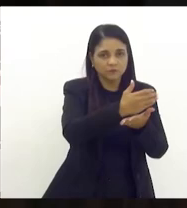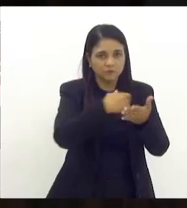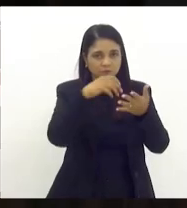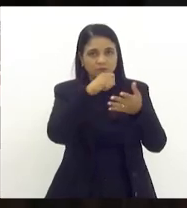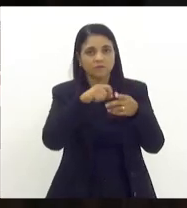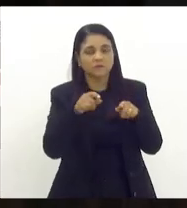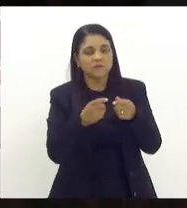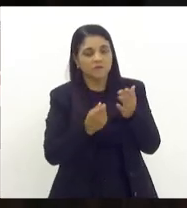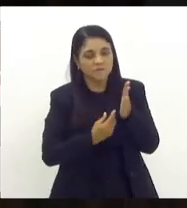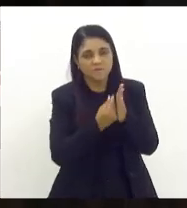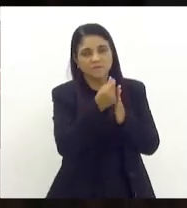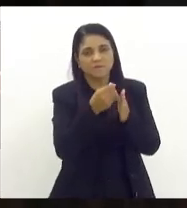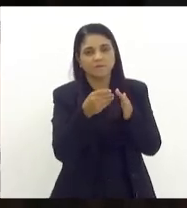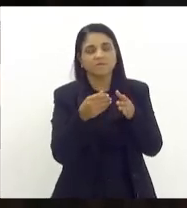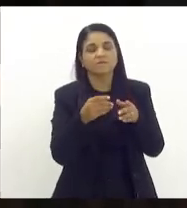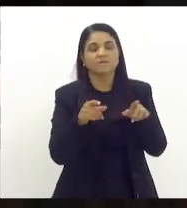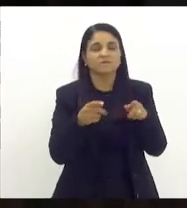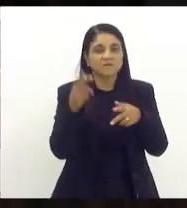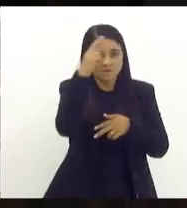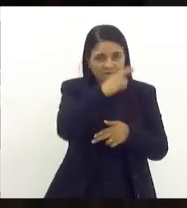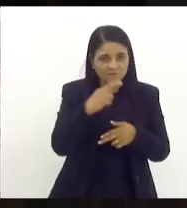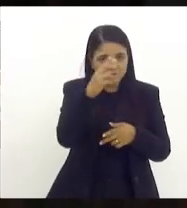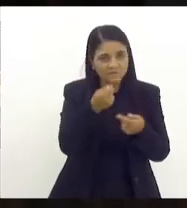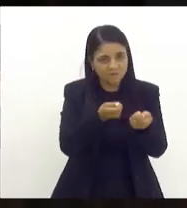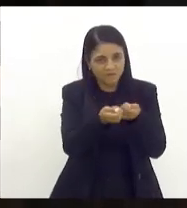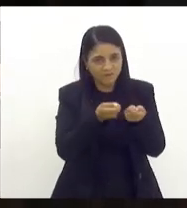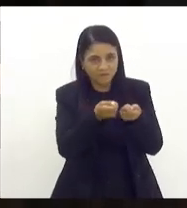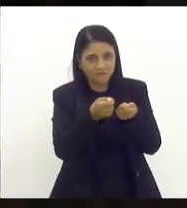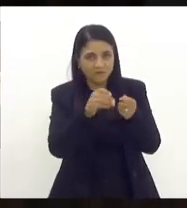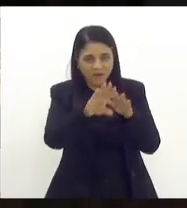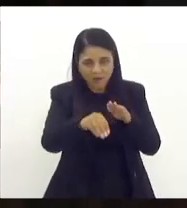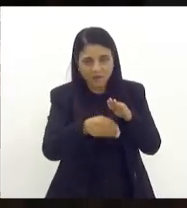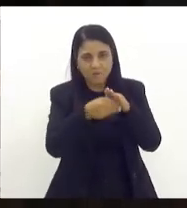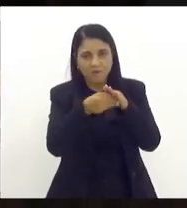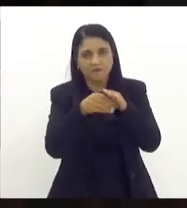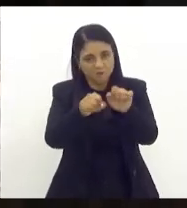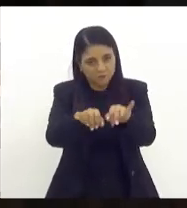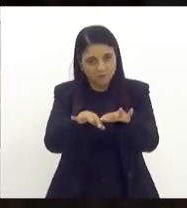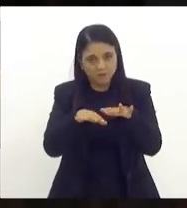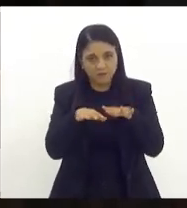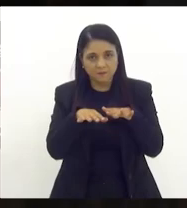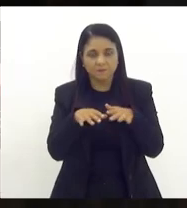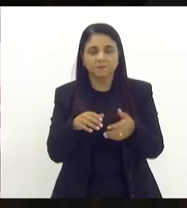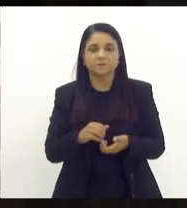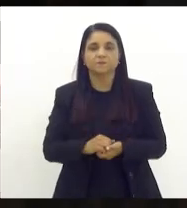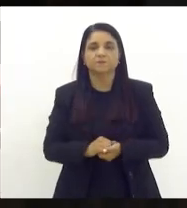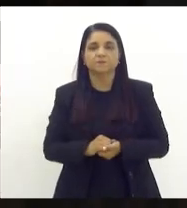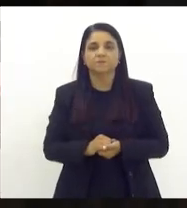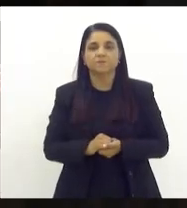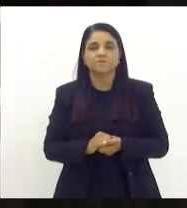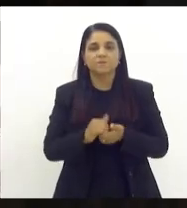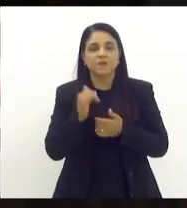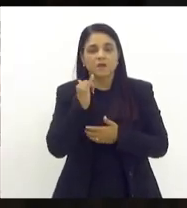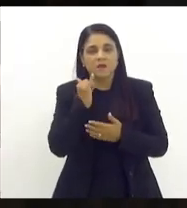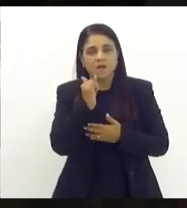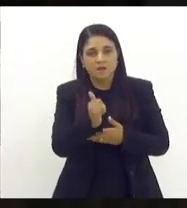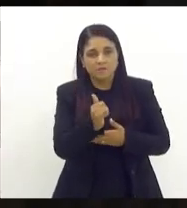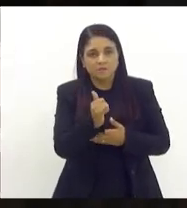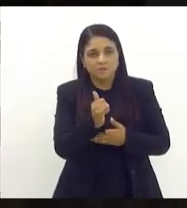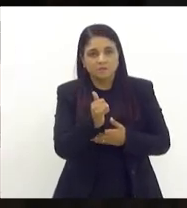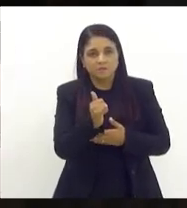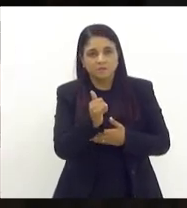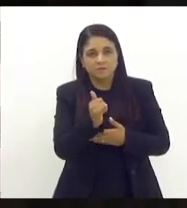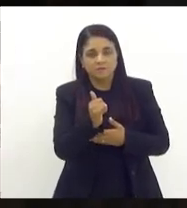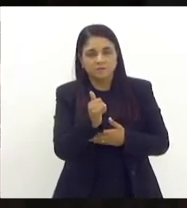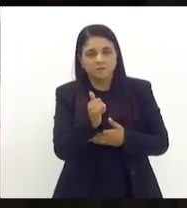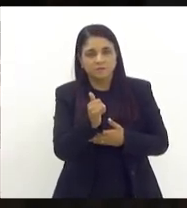orçamento Finanças fiscalização financeira e controle as emendas de plenário para emitir parecer